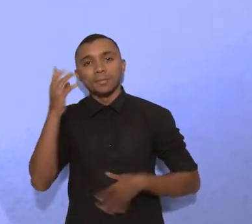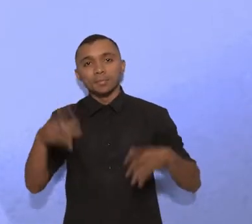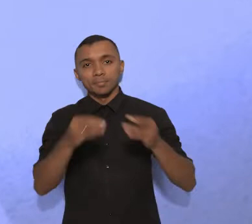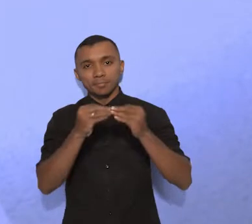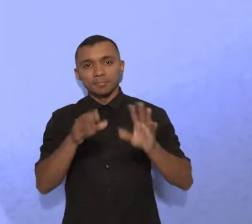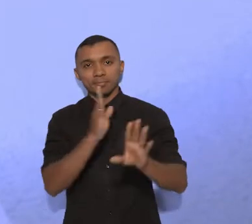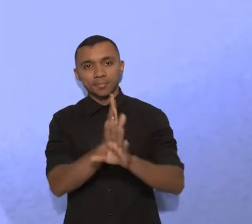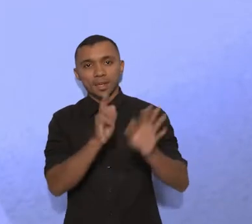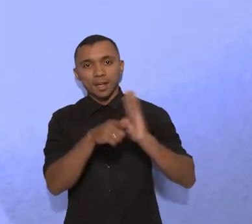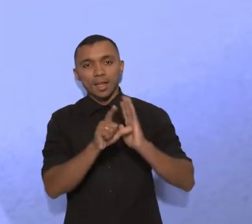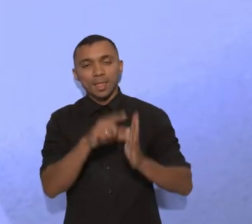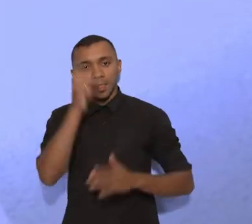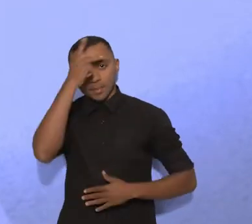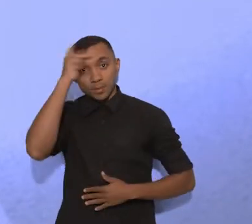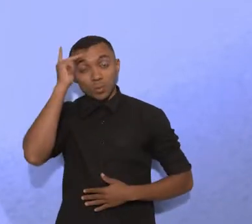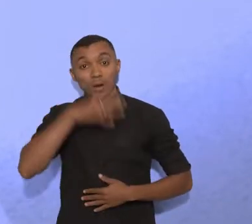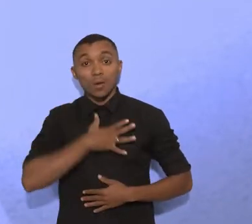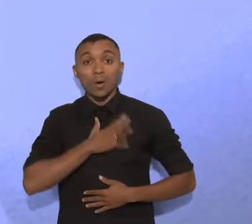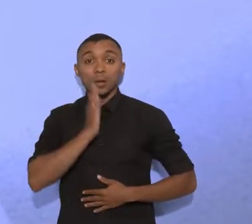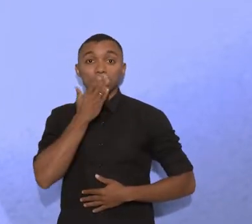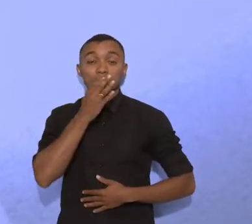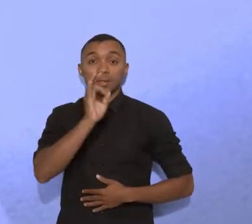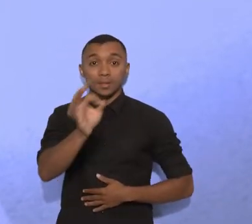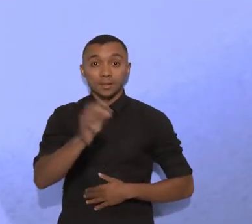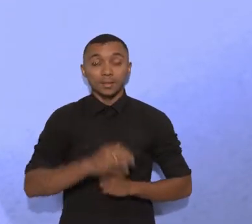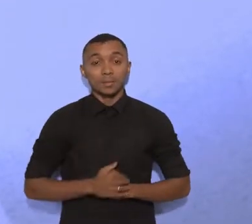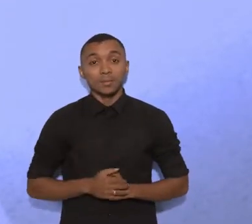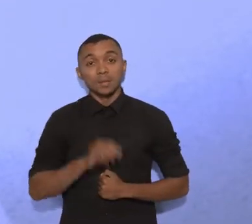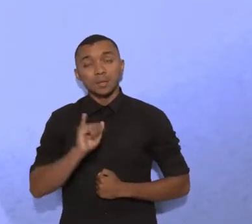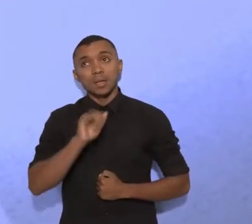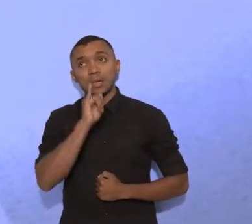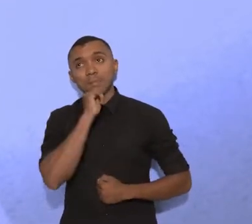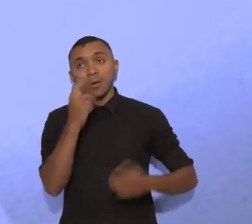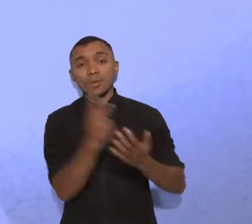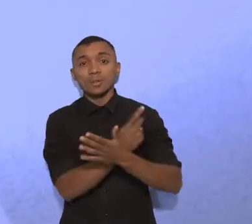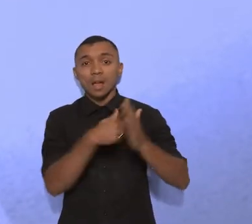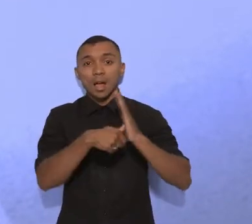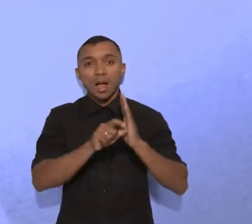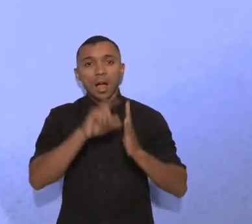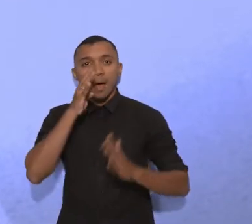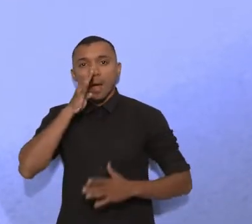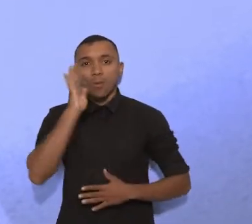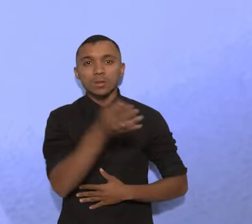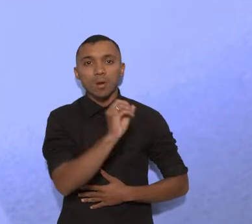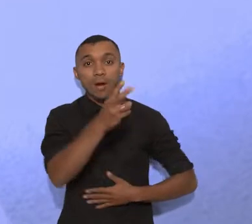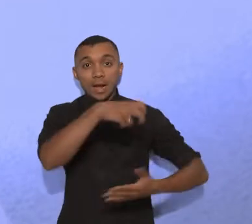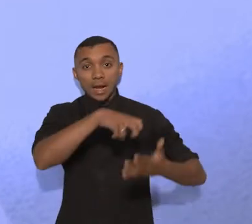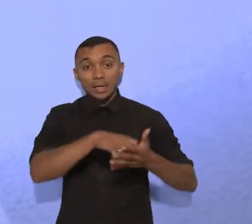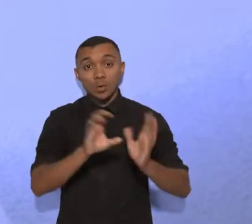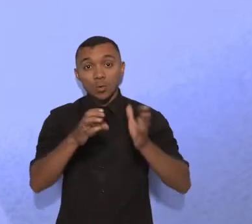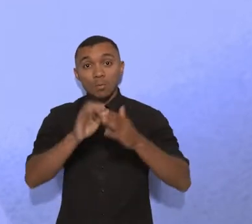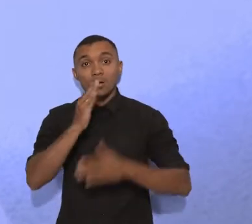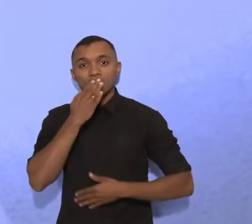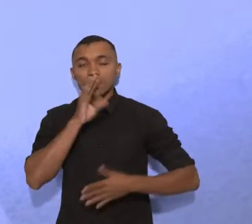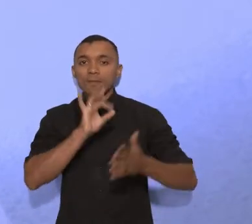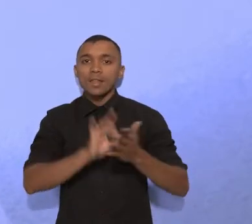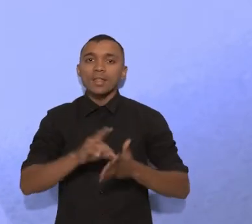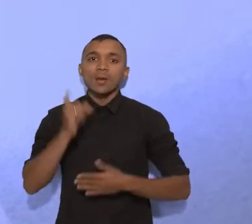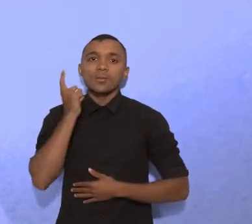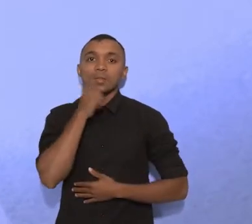razão do torcedor é o time, no final das contas. Então, se você punir esportivamente ao time, você finalmente